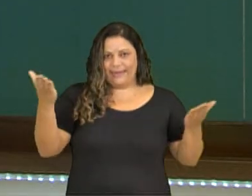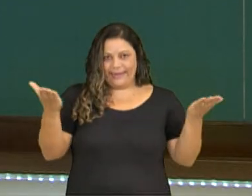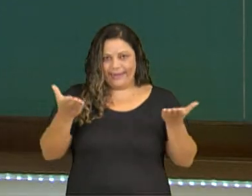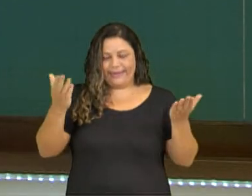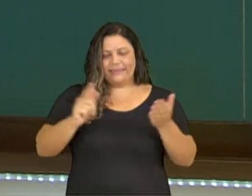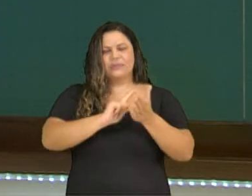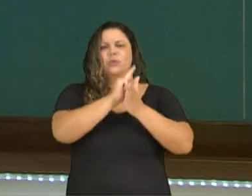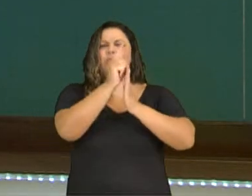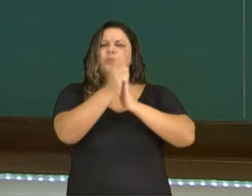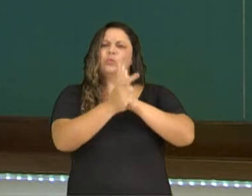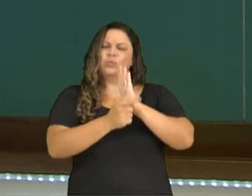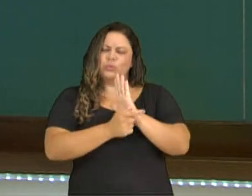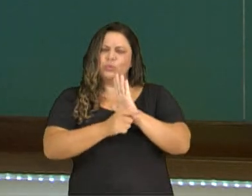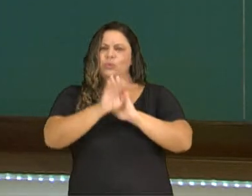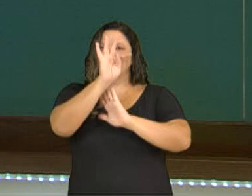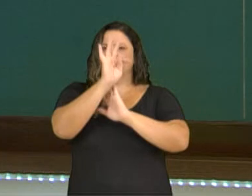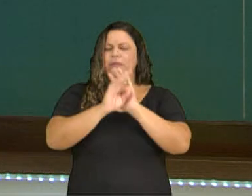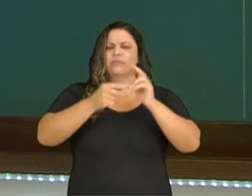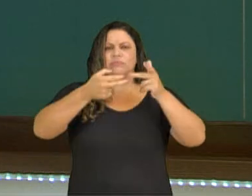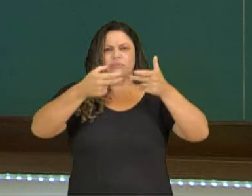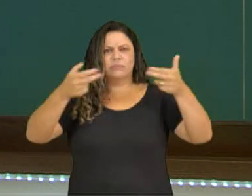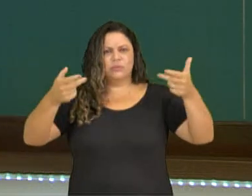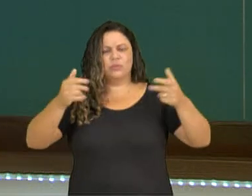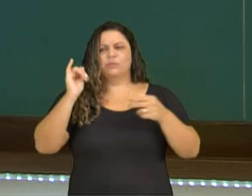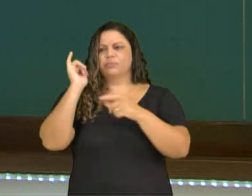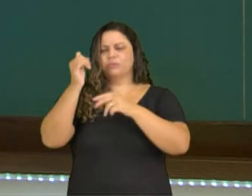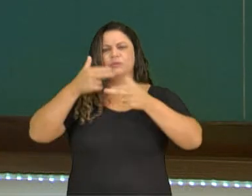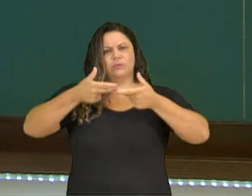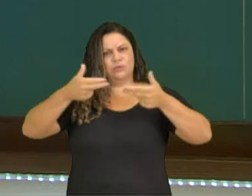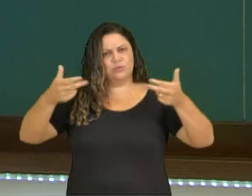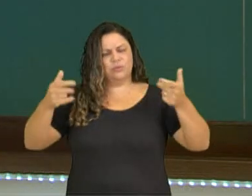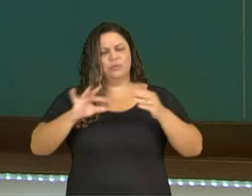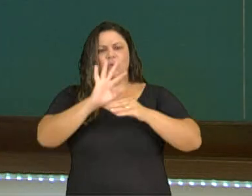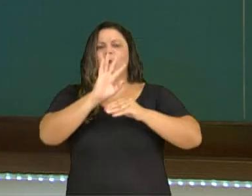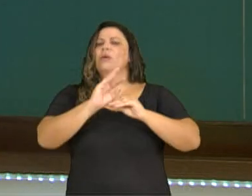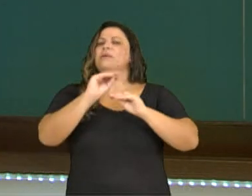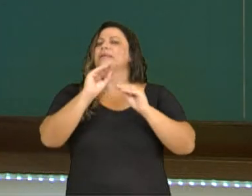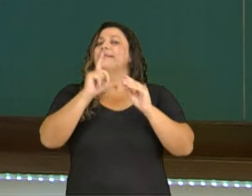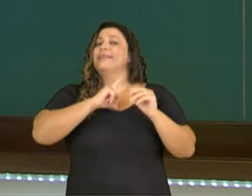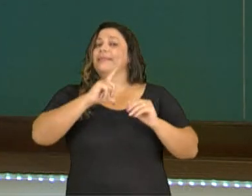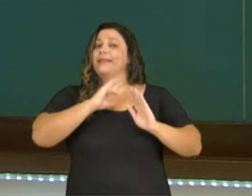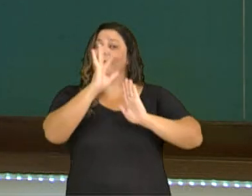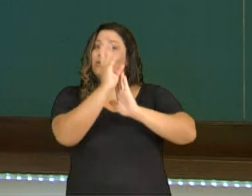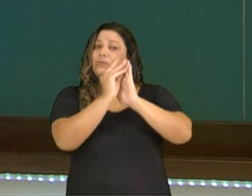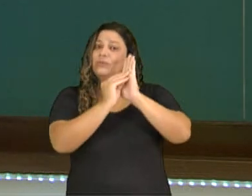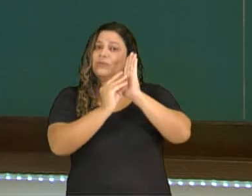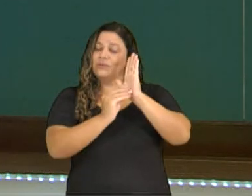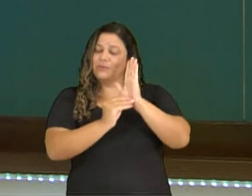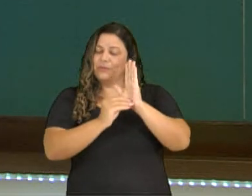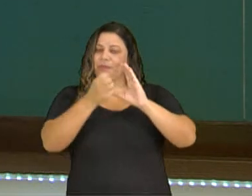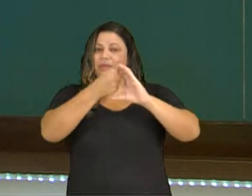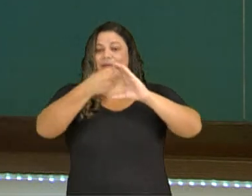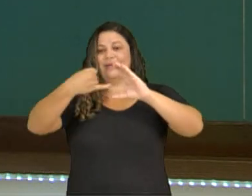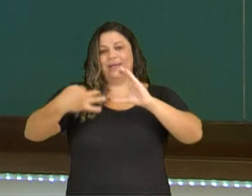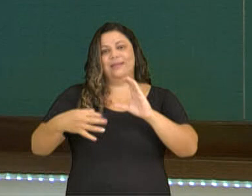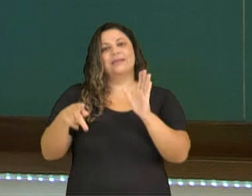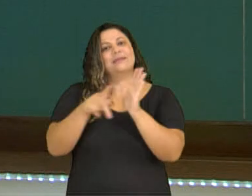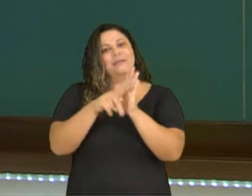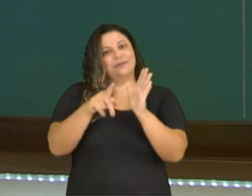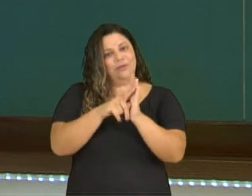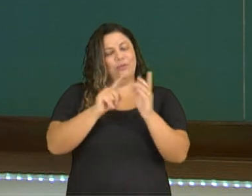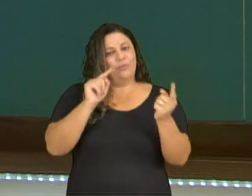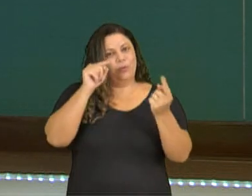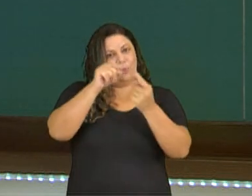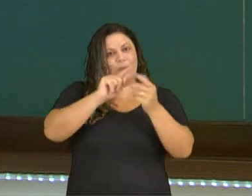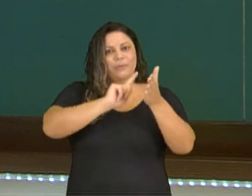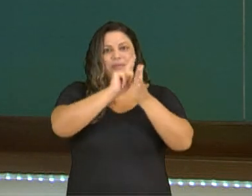gênero discursivo que contém ali alguns elementos composicionais, algumas características específicas deste gênero. Vamos começar